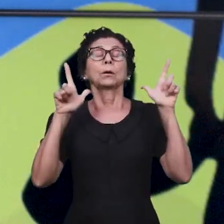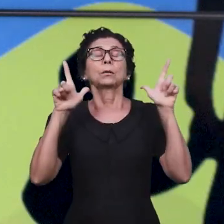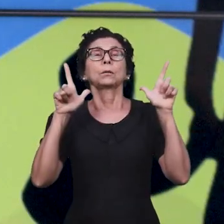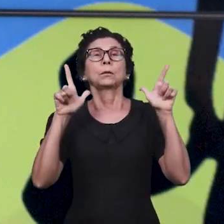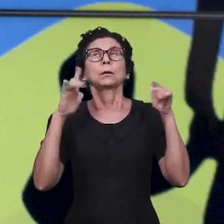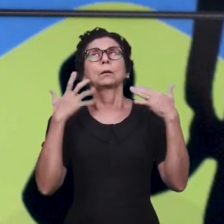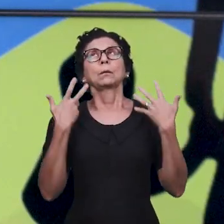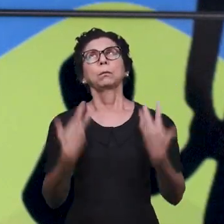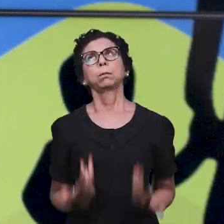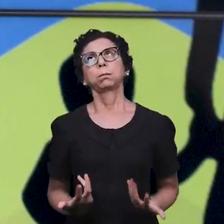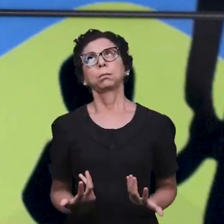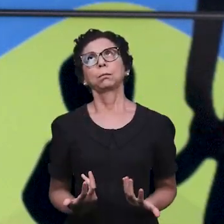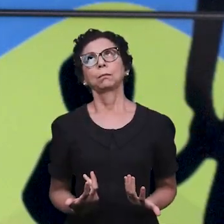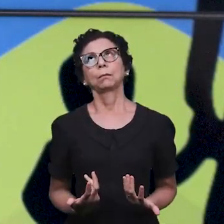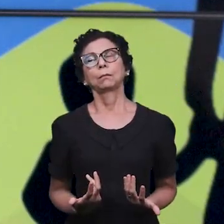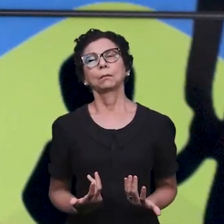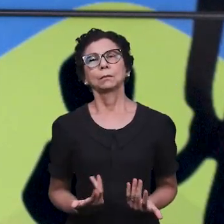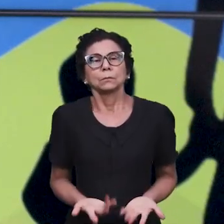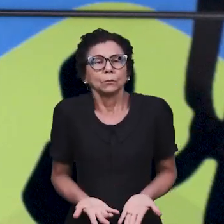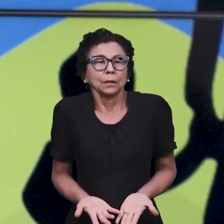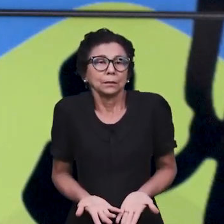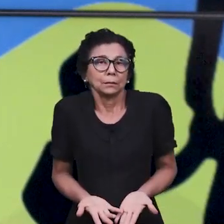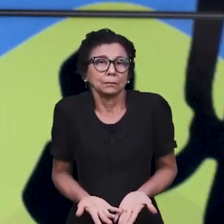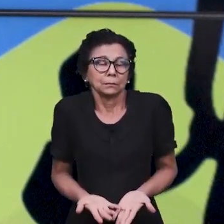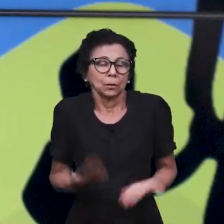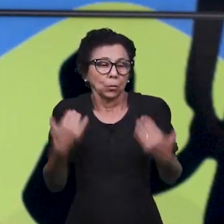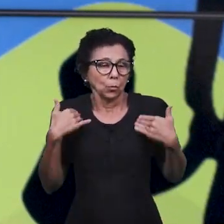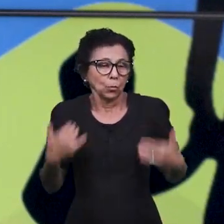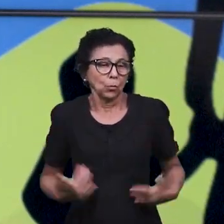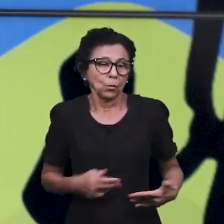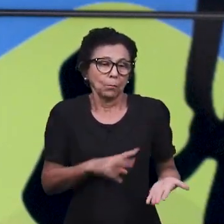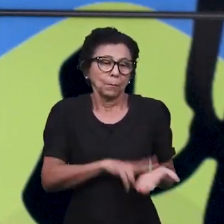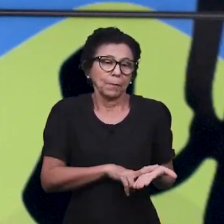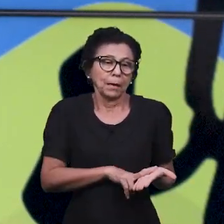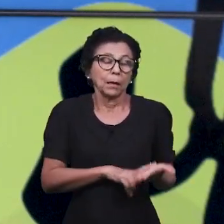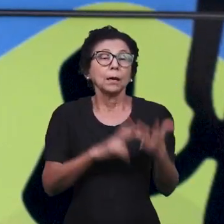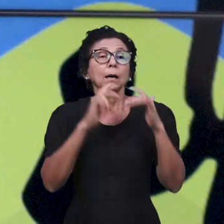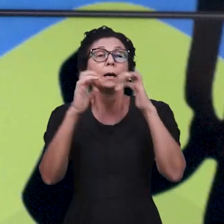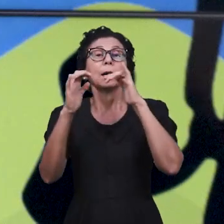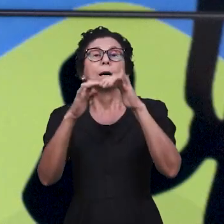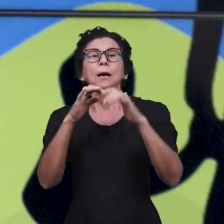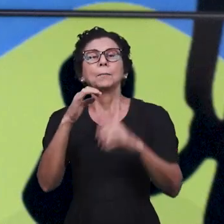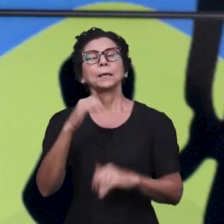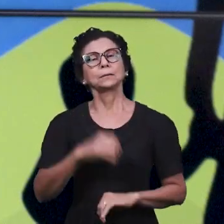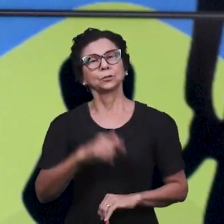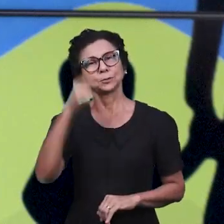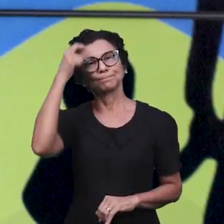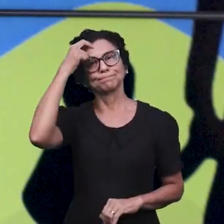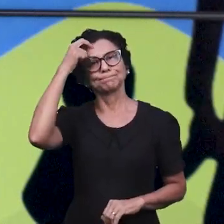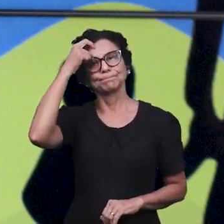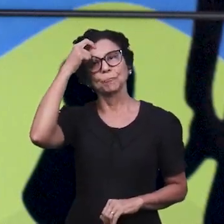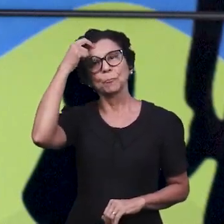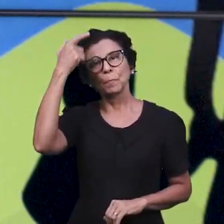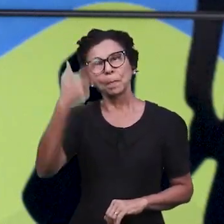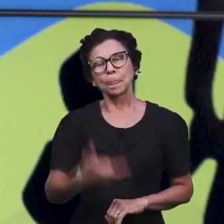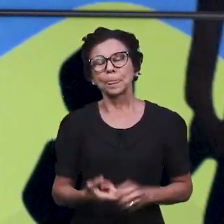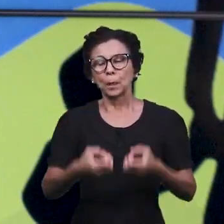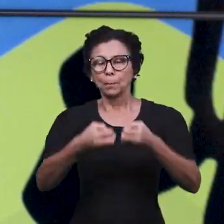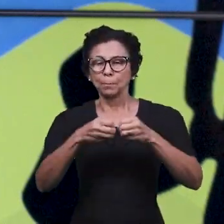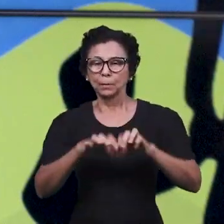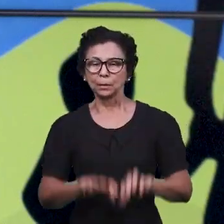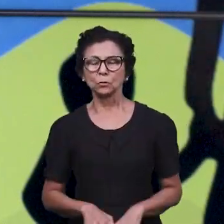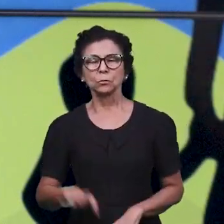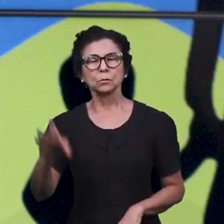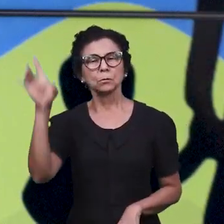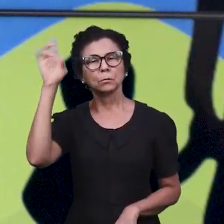como? Cansados. Porque o corpo está deitado, mas a mente está trabalhando. Então, esse cansaço há um